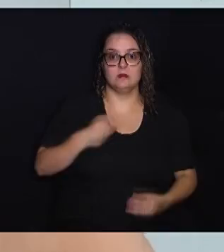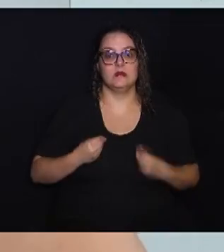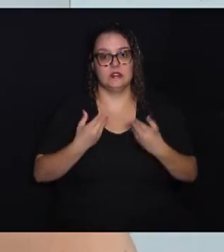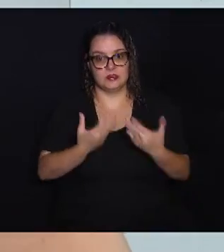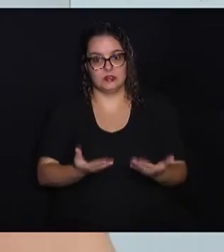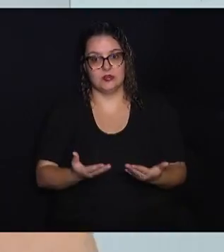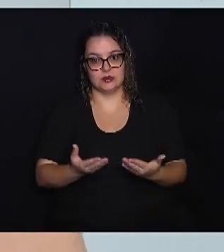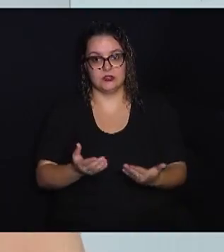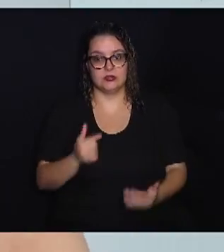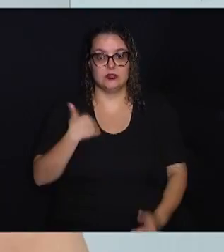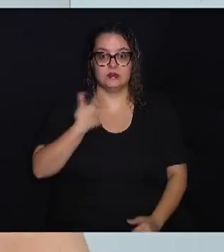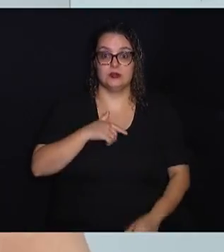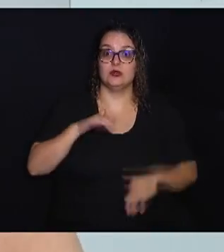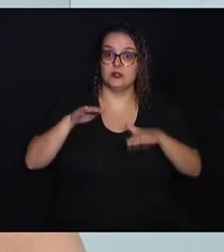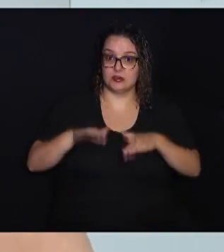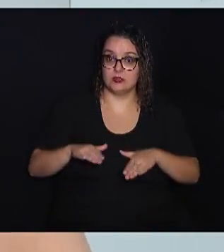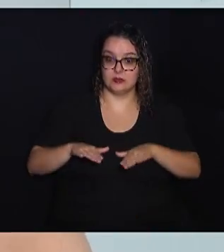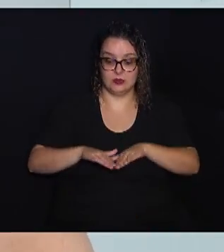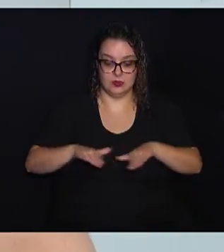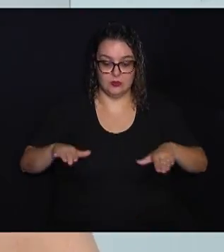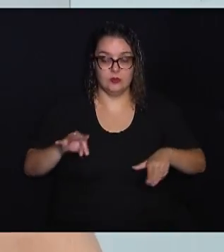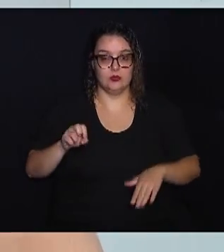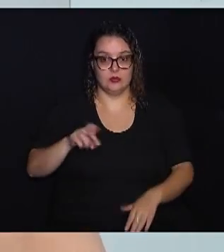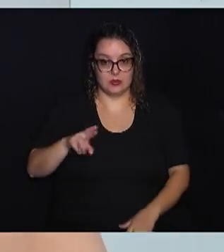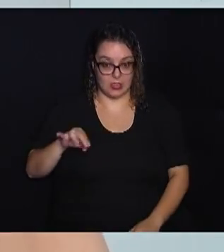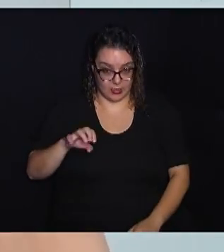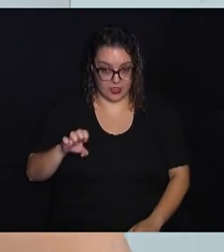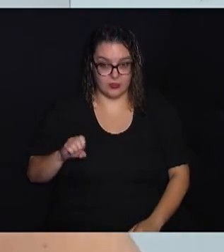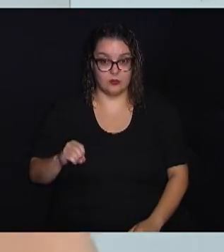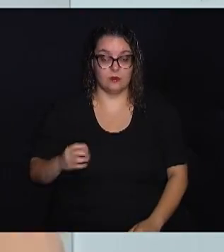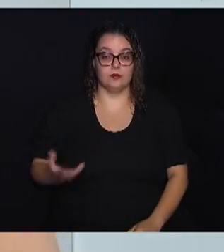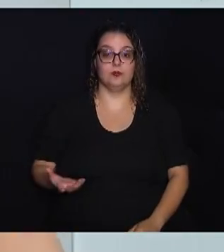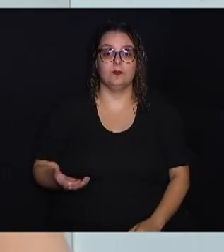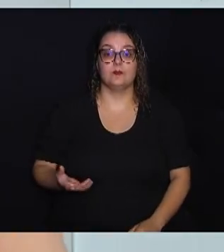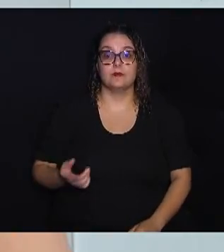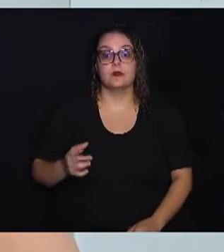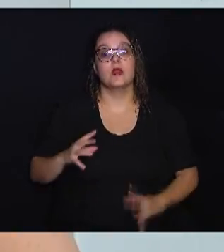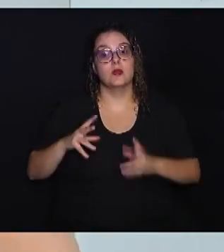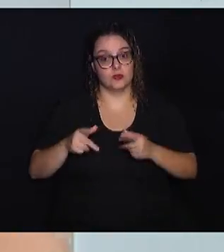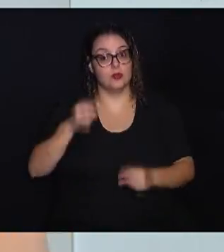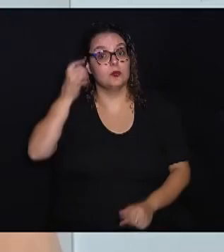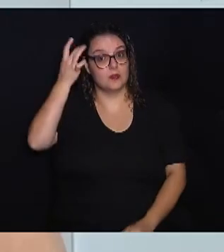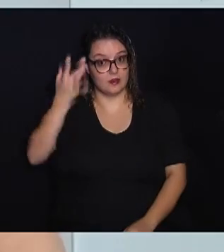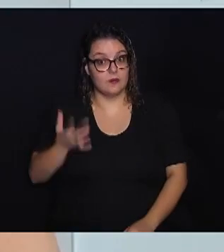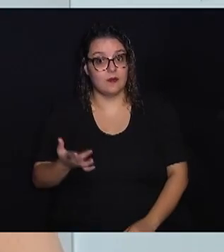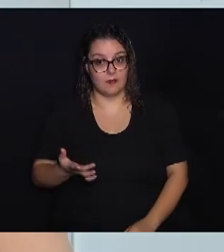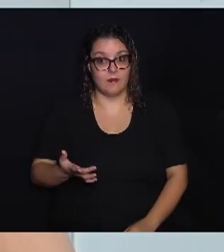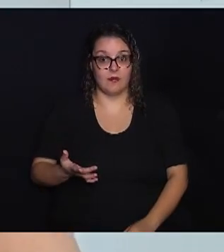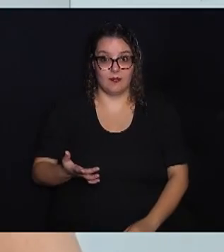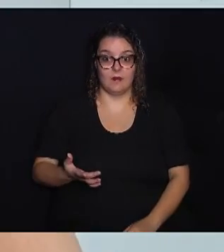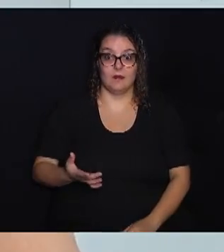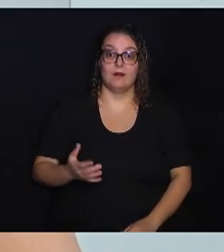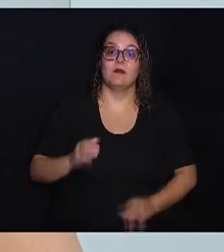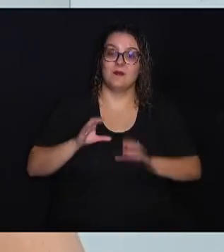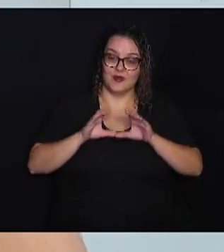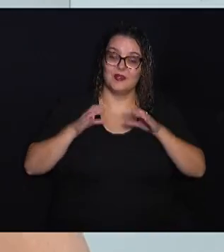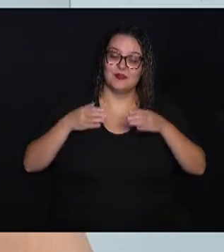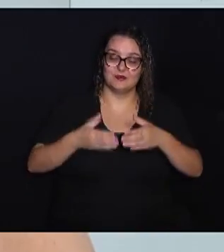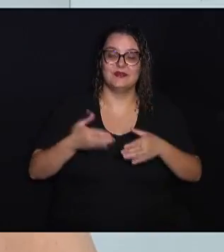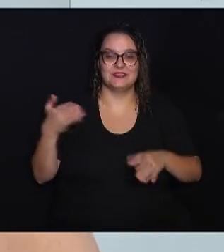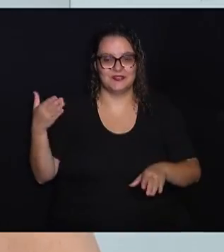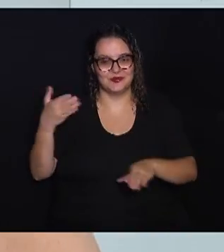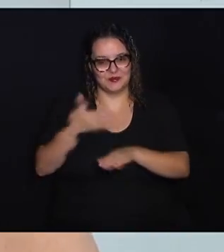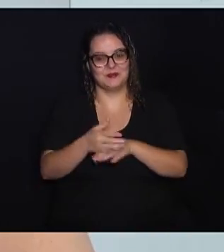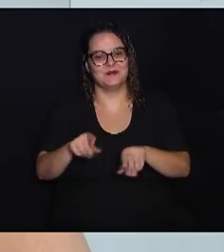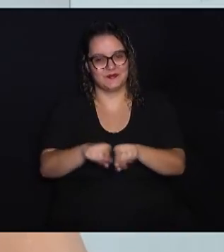entrega, a gente fica aqui nesse andar térreo mesmo do prédio, então tudo para facilitar, para que a comunidade possa estar